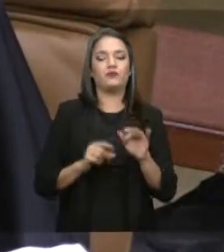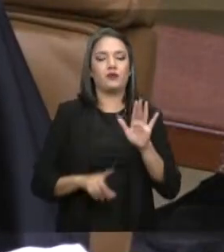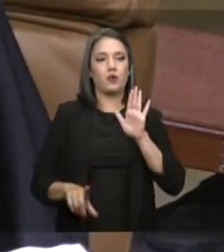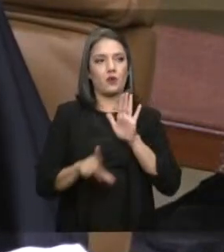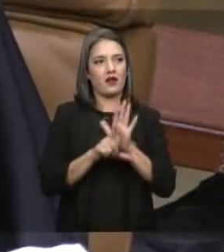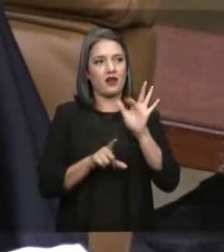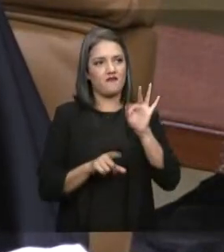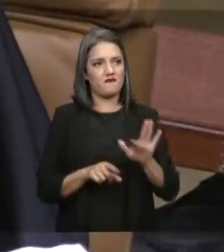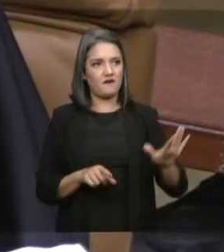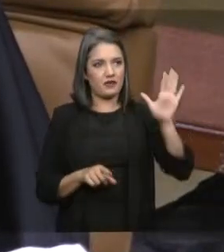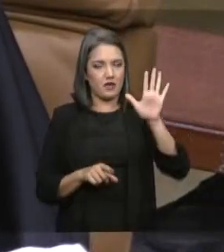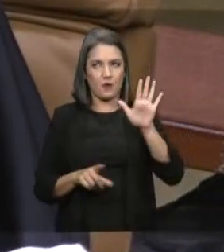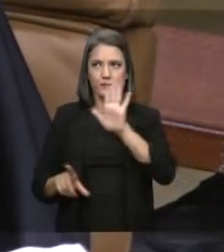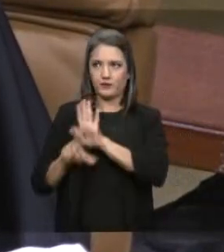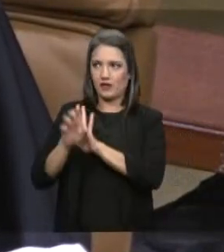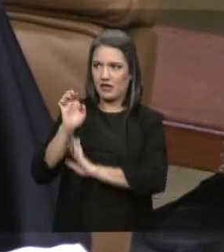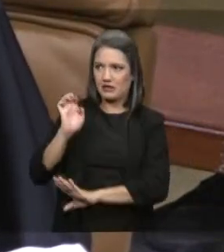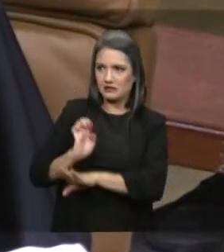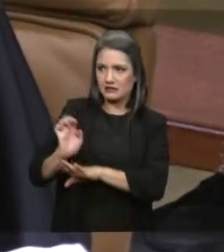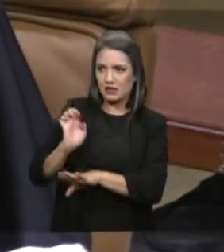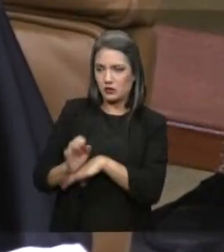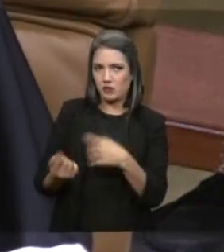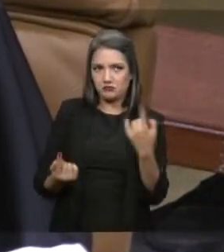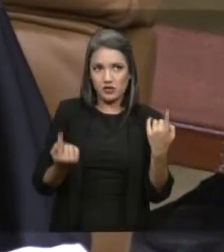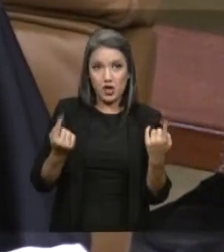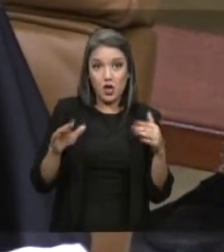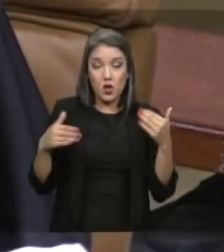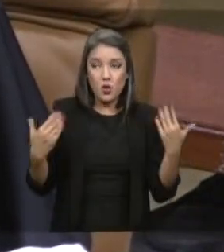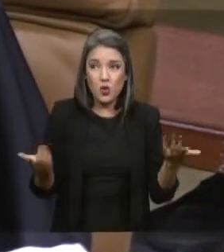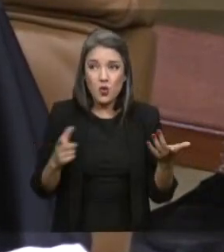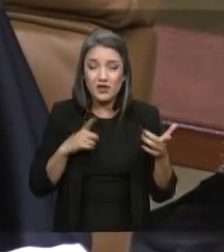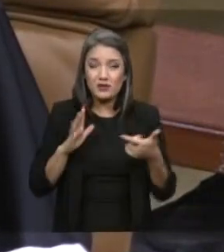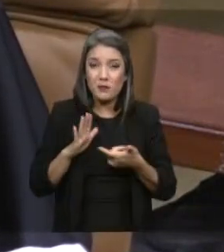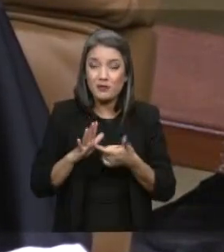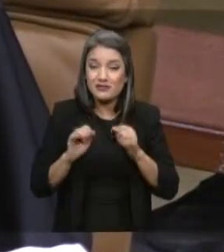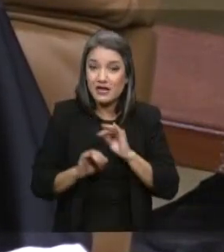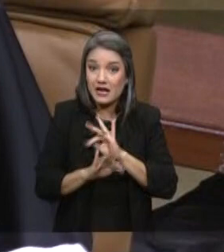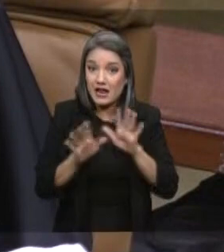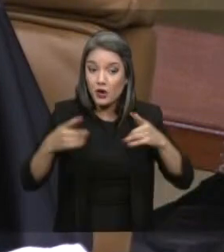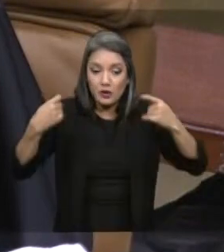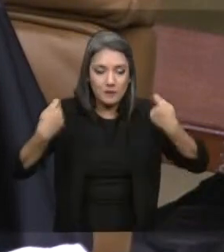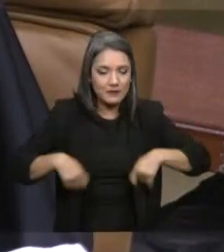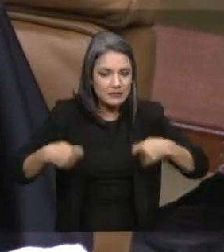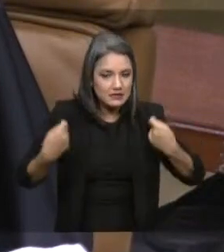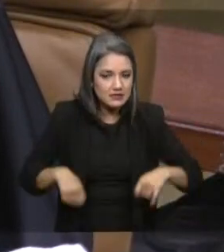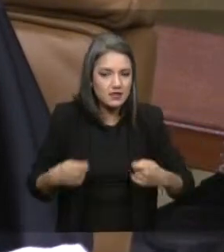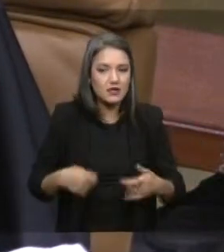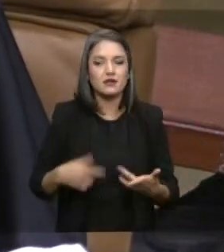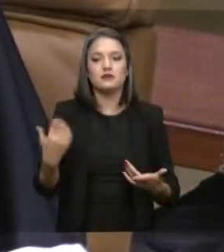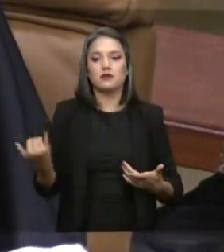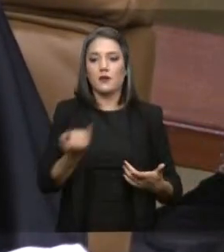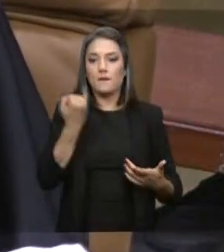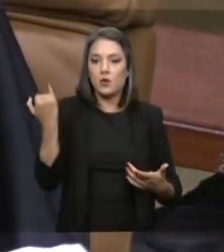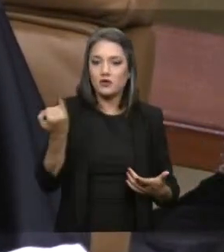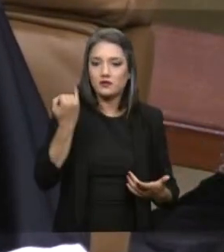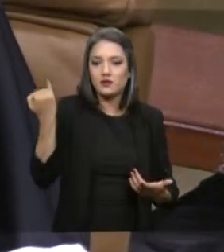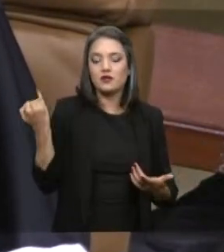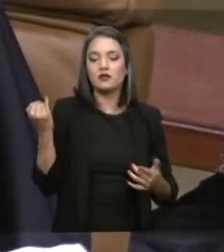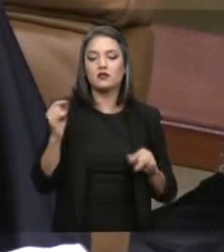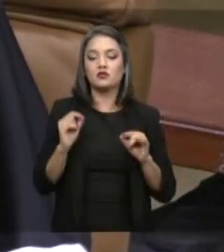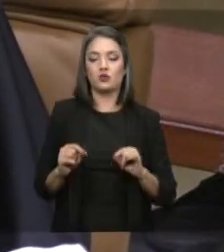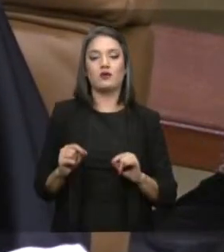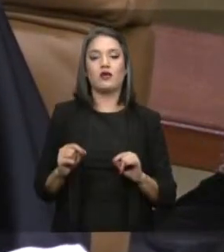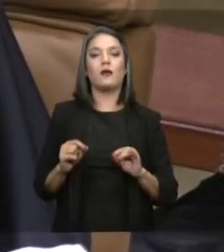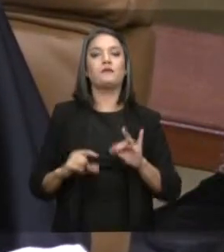ou a lei estadual claramente indicar de forma necessária adequada e razoável que os